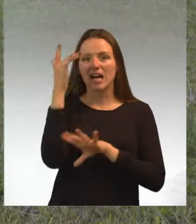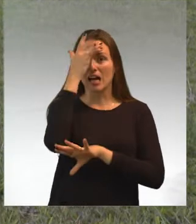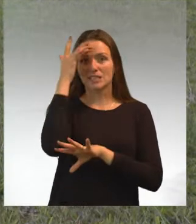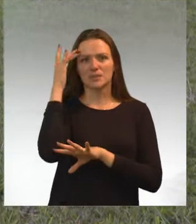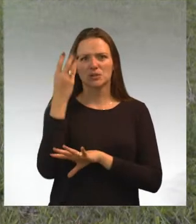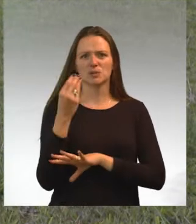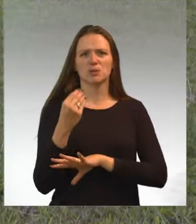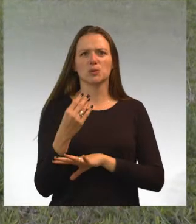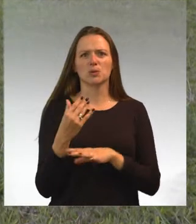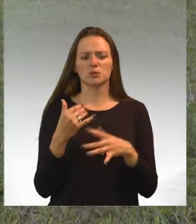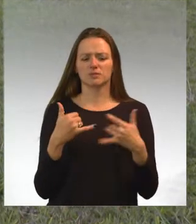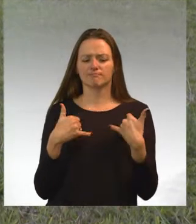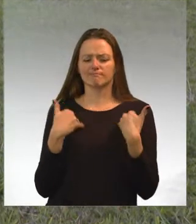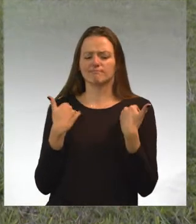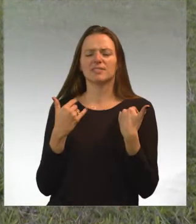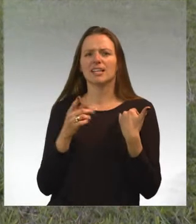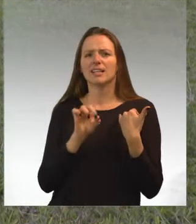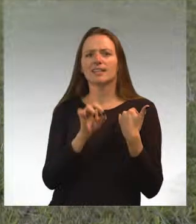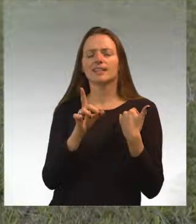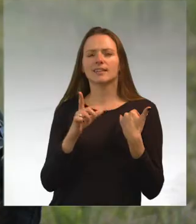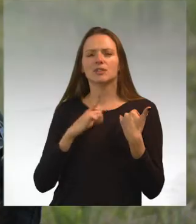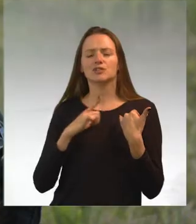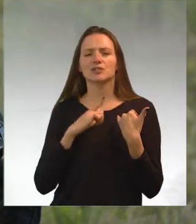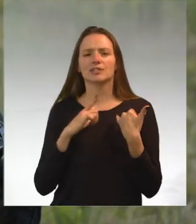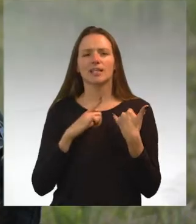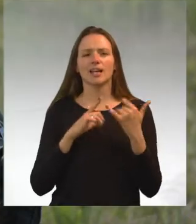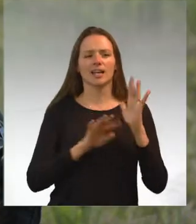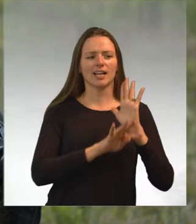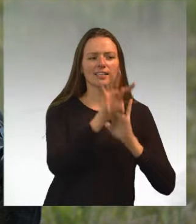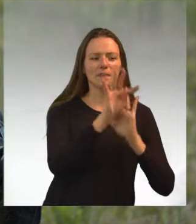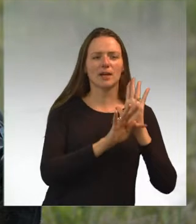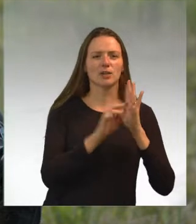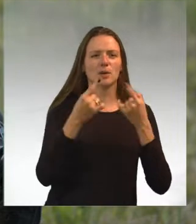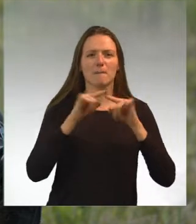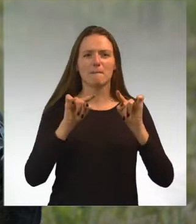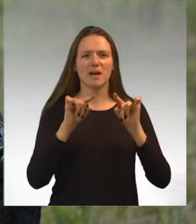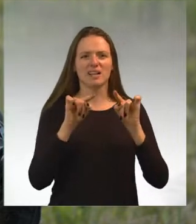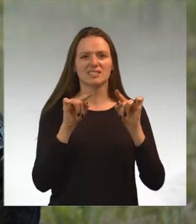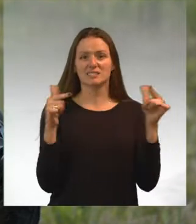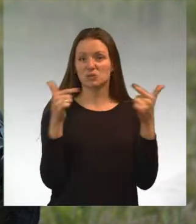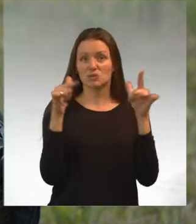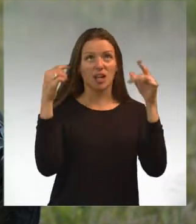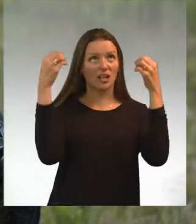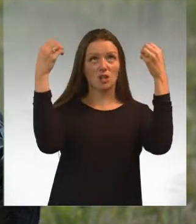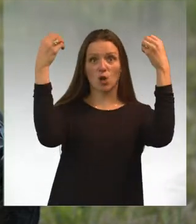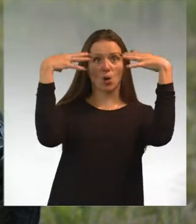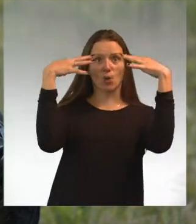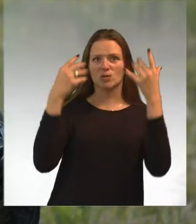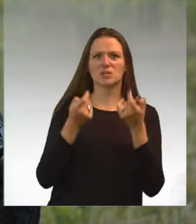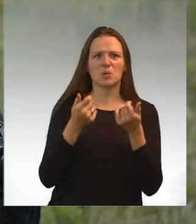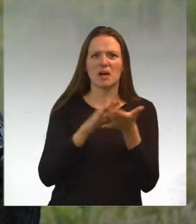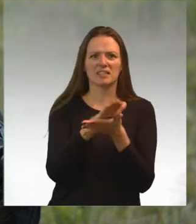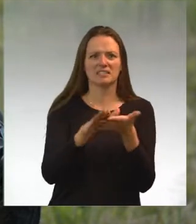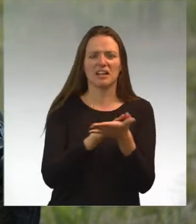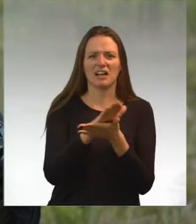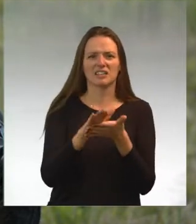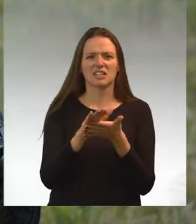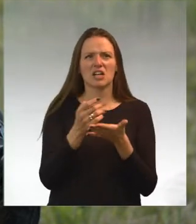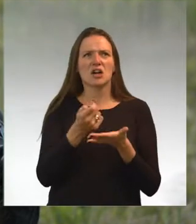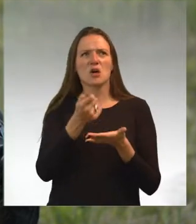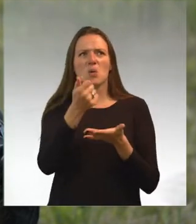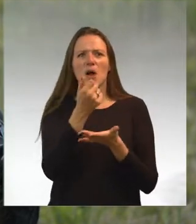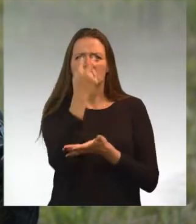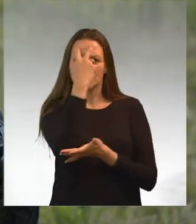inclemente, não no sentido só de temperatura, mas de luminosidade. A luz lá é muito forte. Chega assim, quase a cegar a